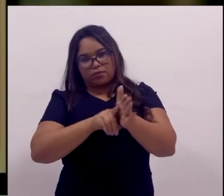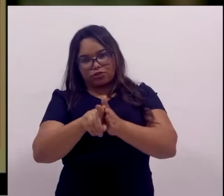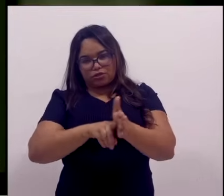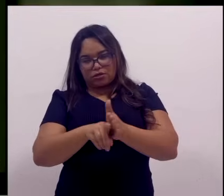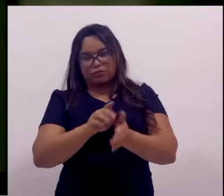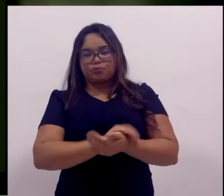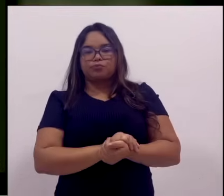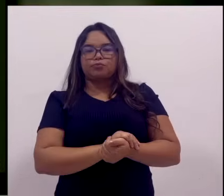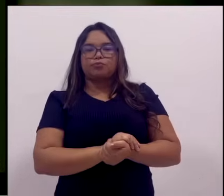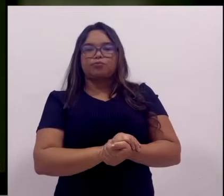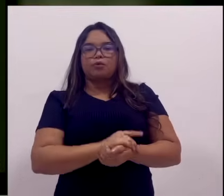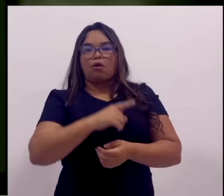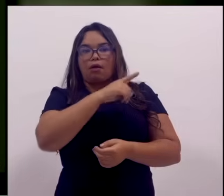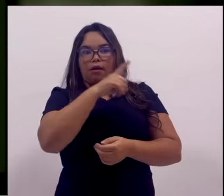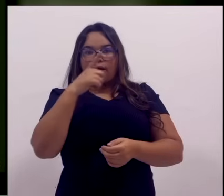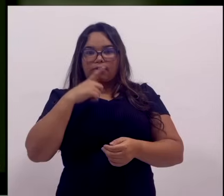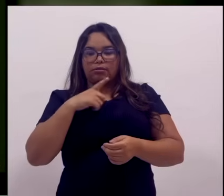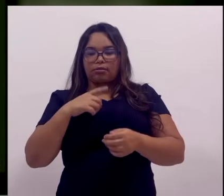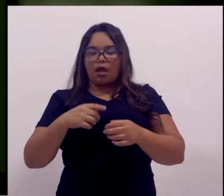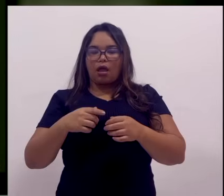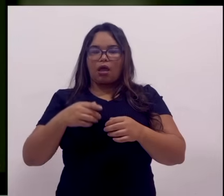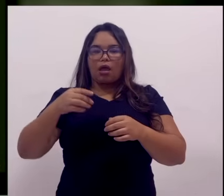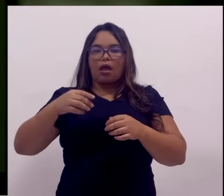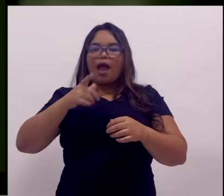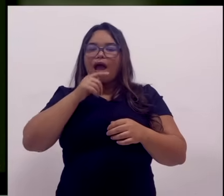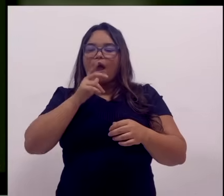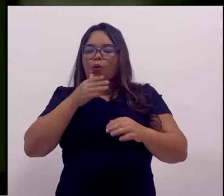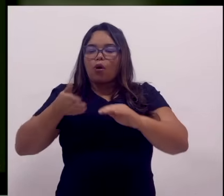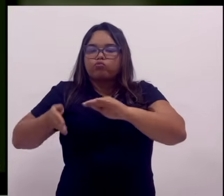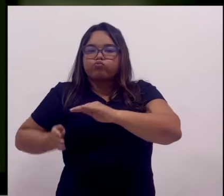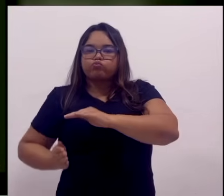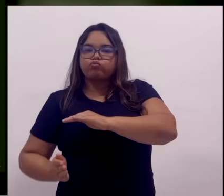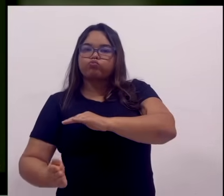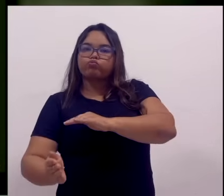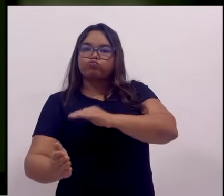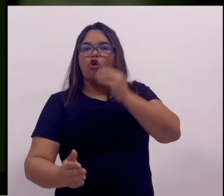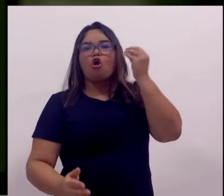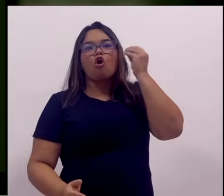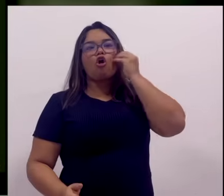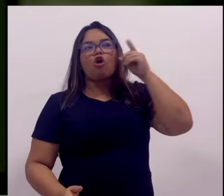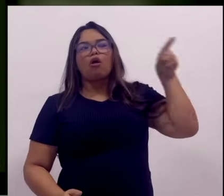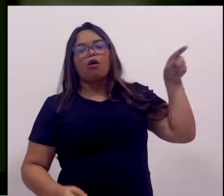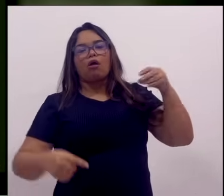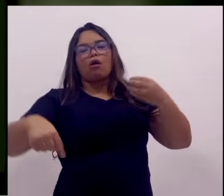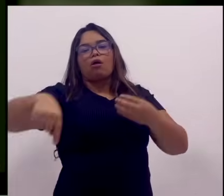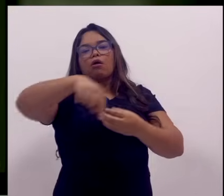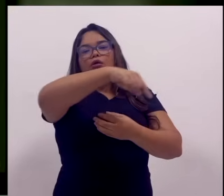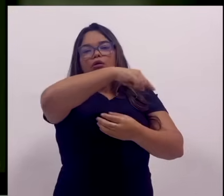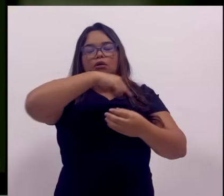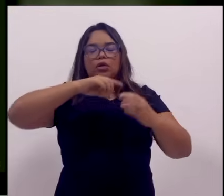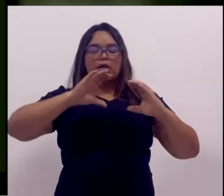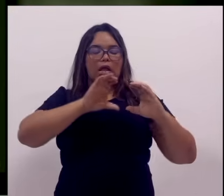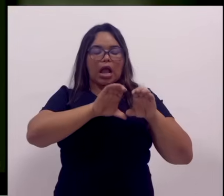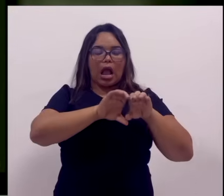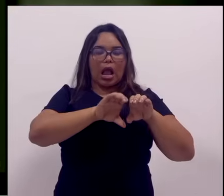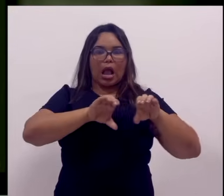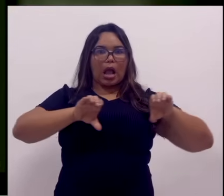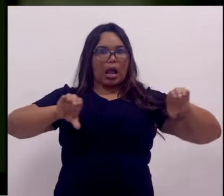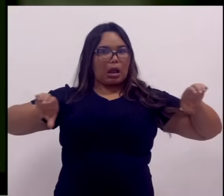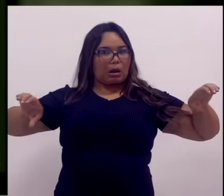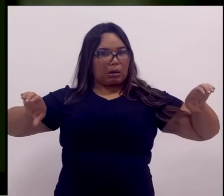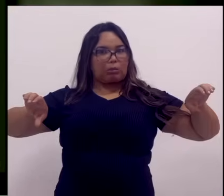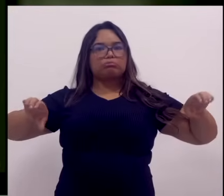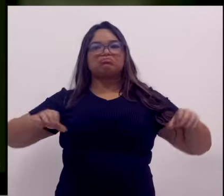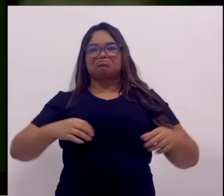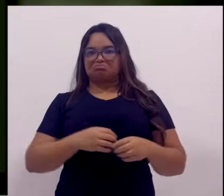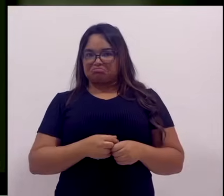Aqui está um velho anfiteatro que não foi escavado ainda. Aqui está um velho sistema de encanamento. Vejam